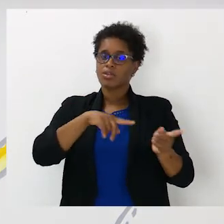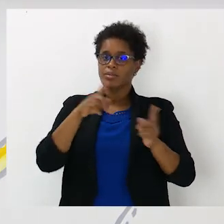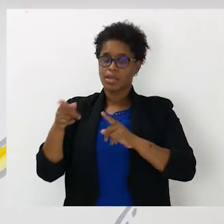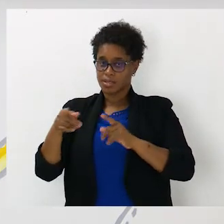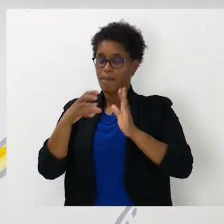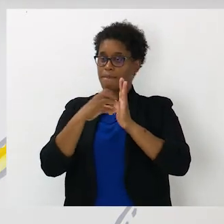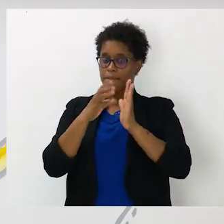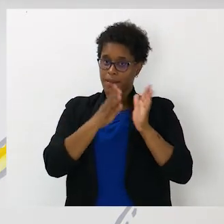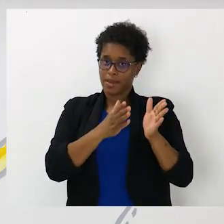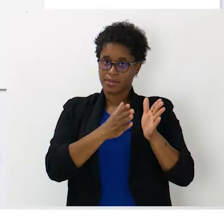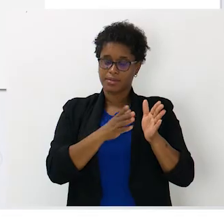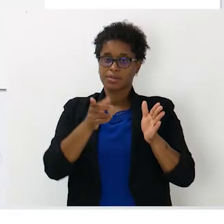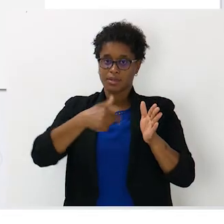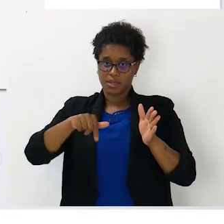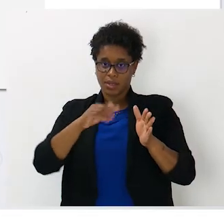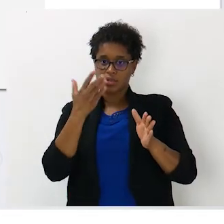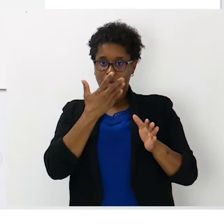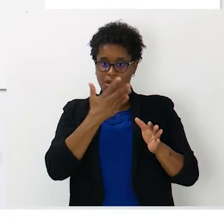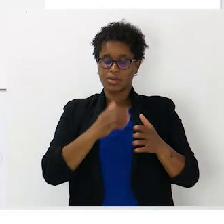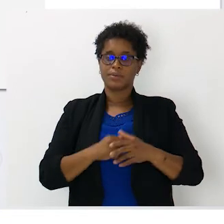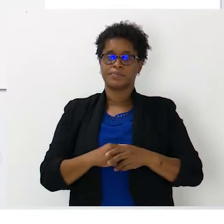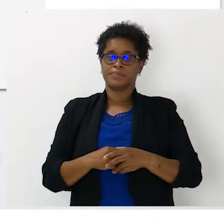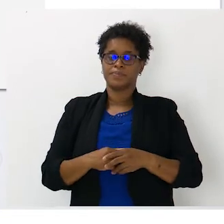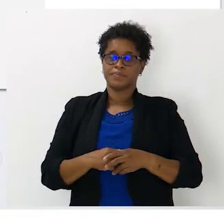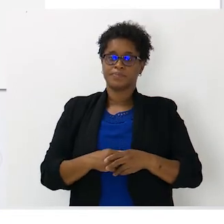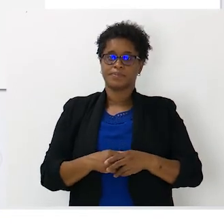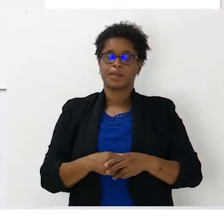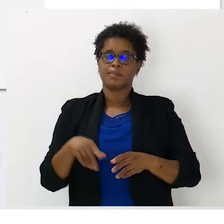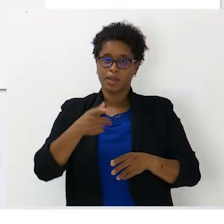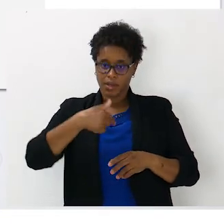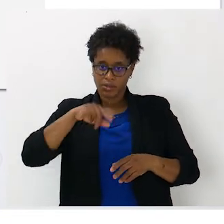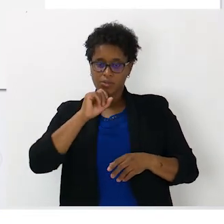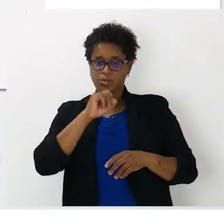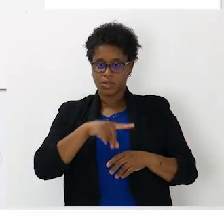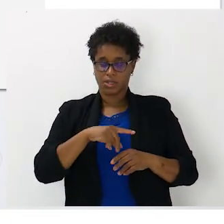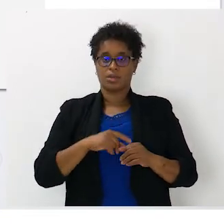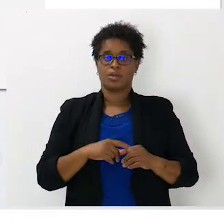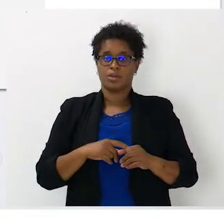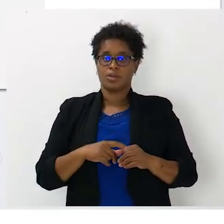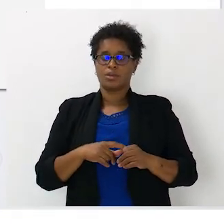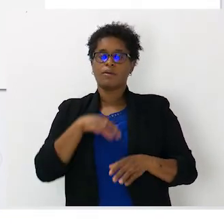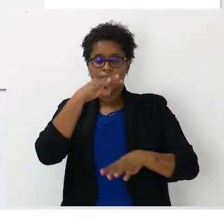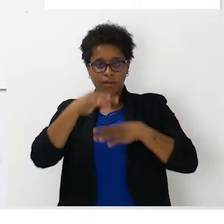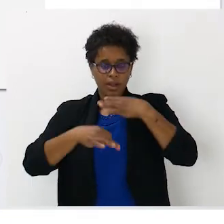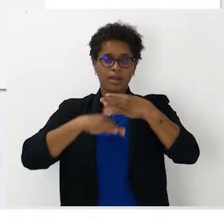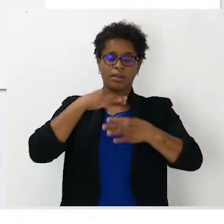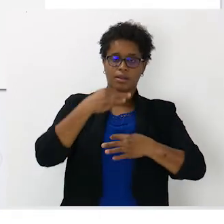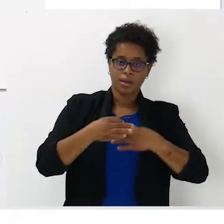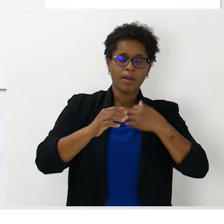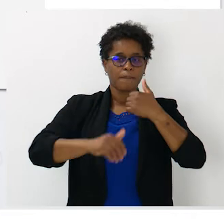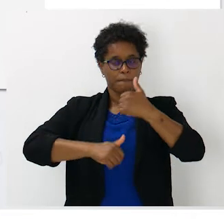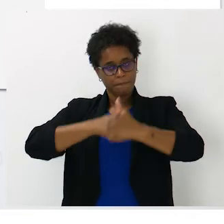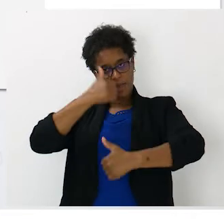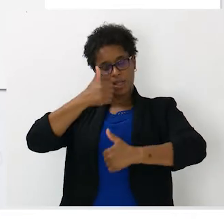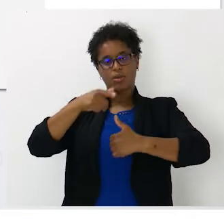parte da nossa aula para podermos retratar